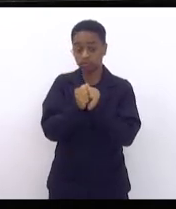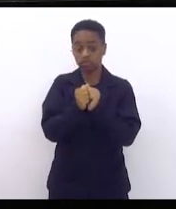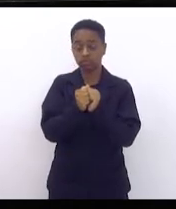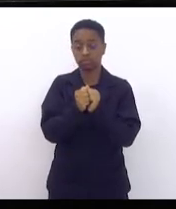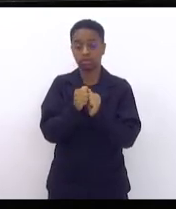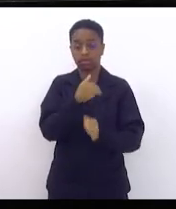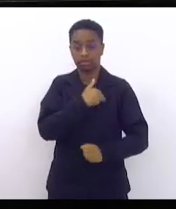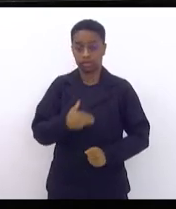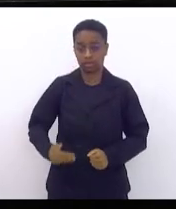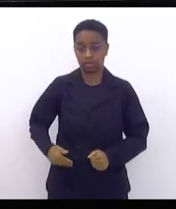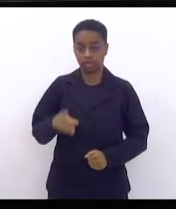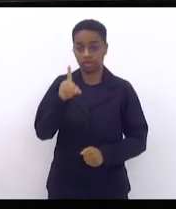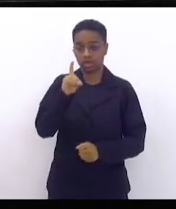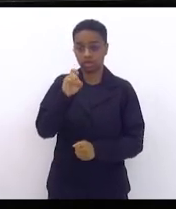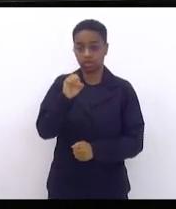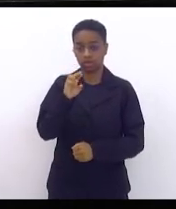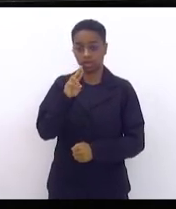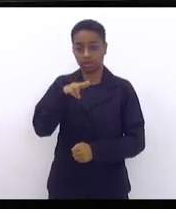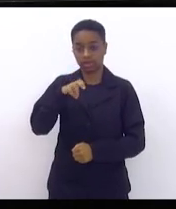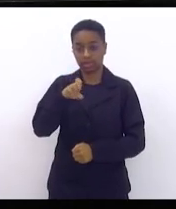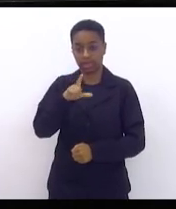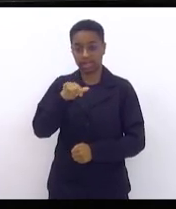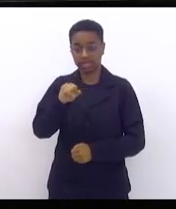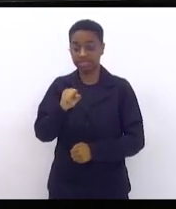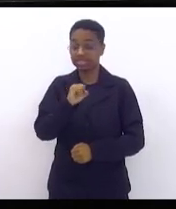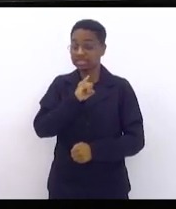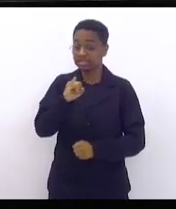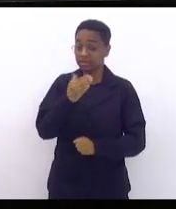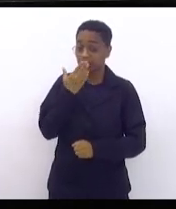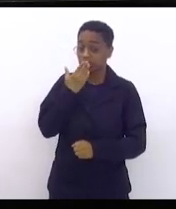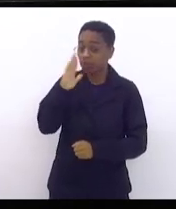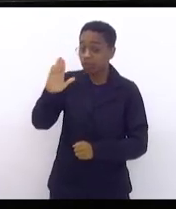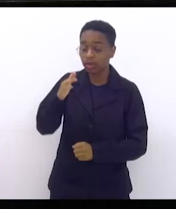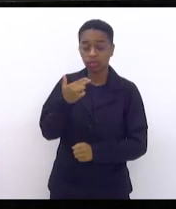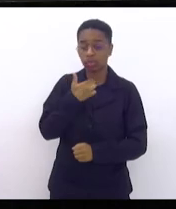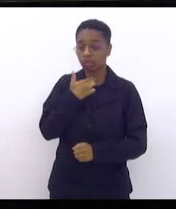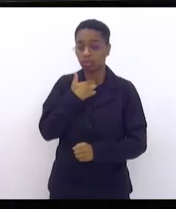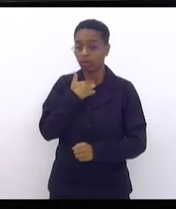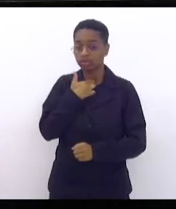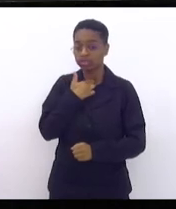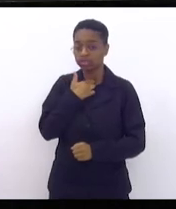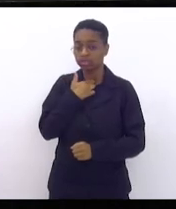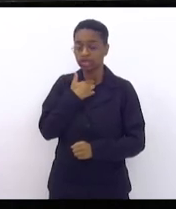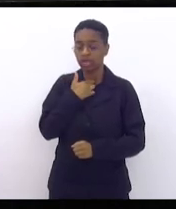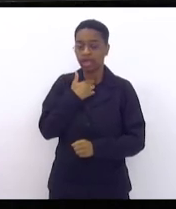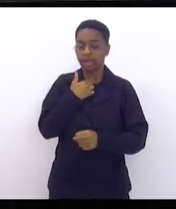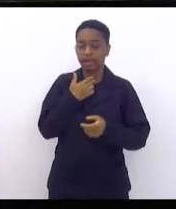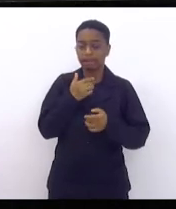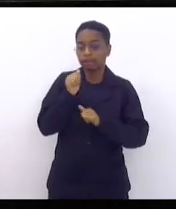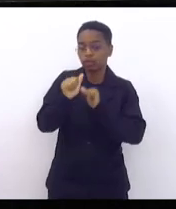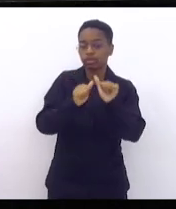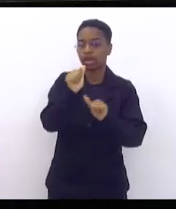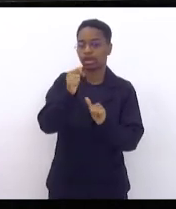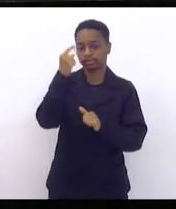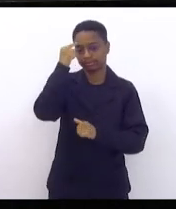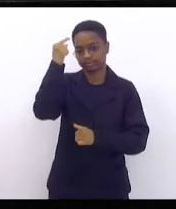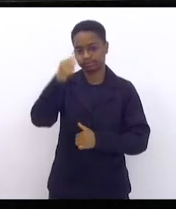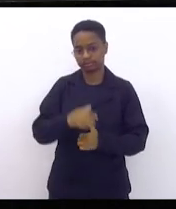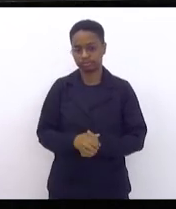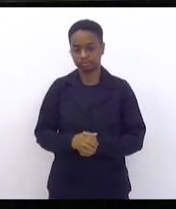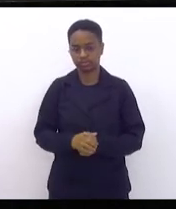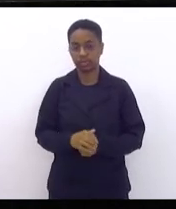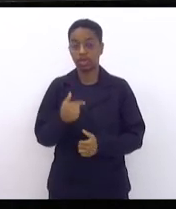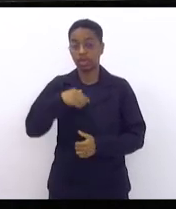que mão que se aperta não se volta atrás aprendi com o ministro Dornelles que quando